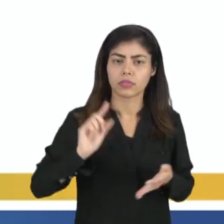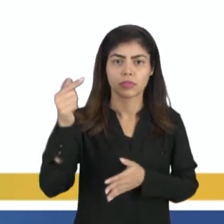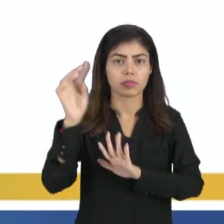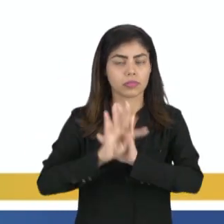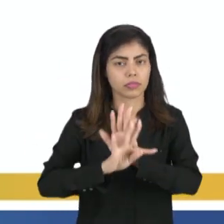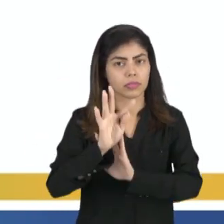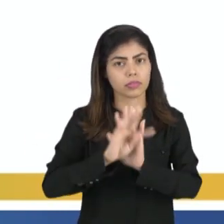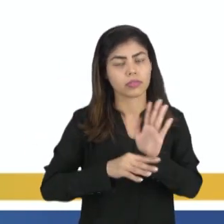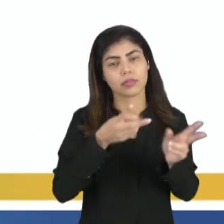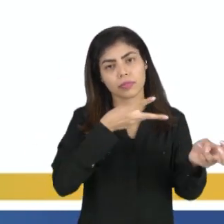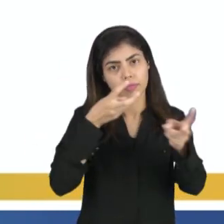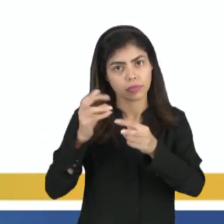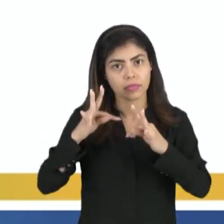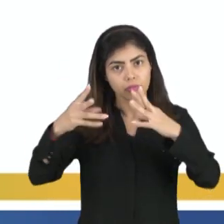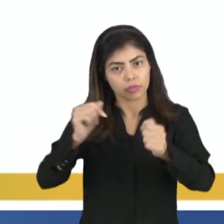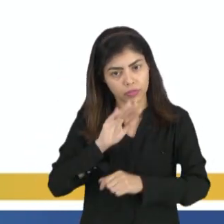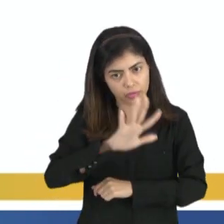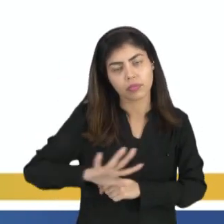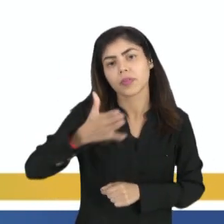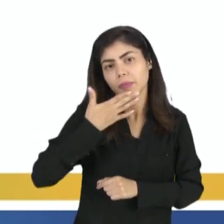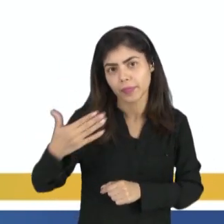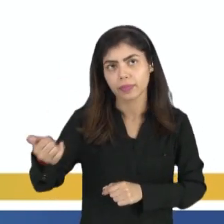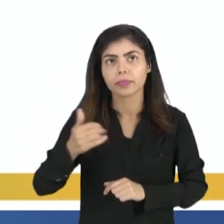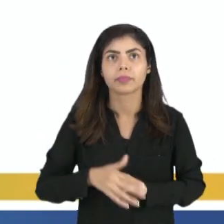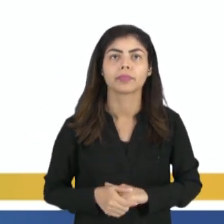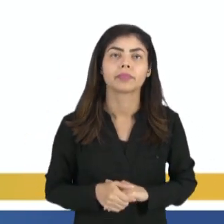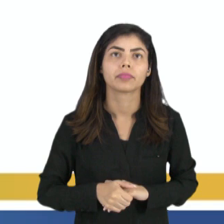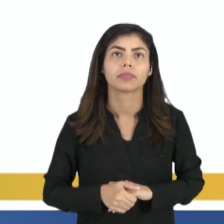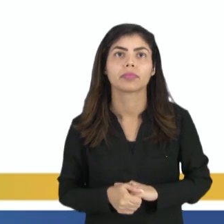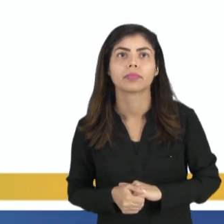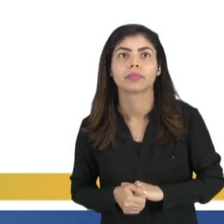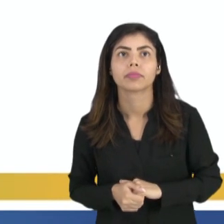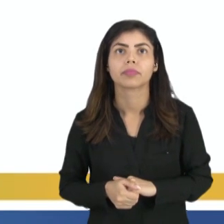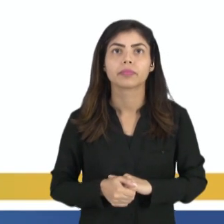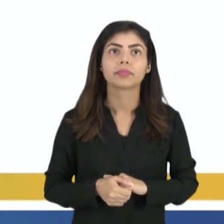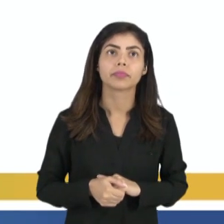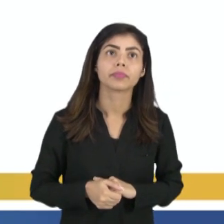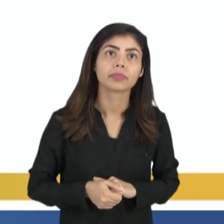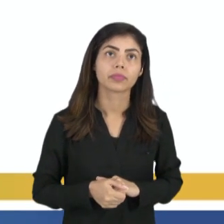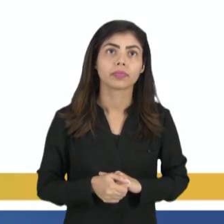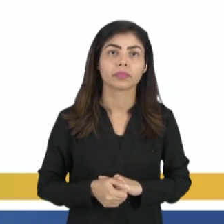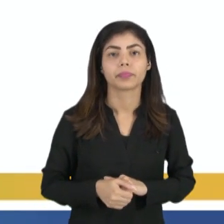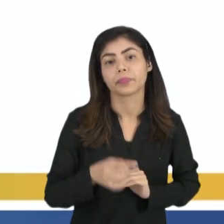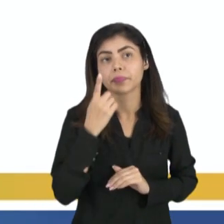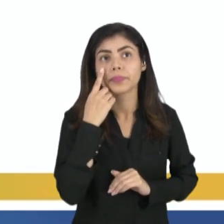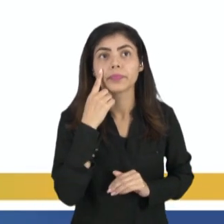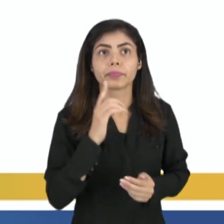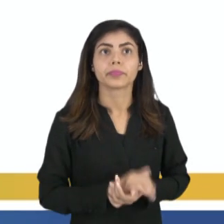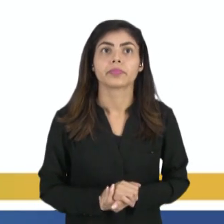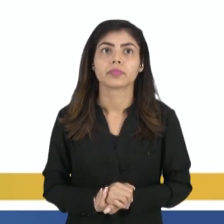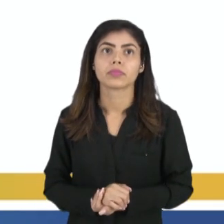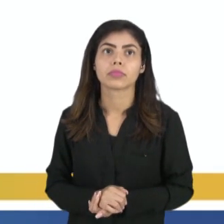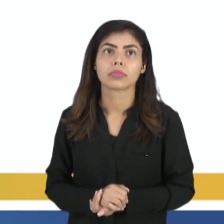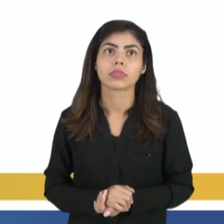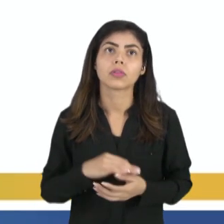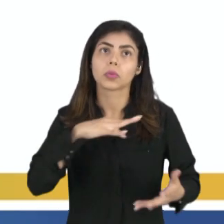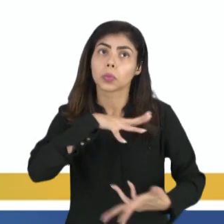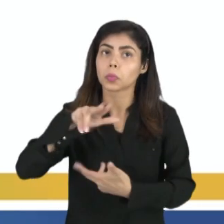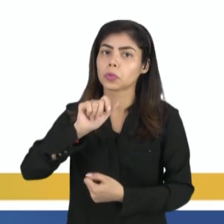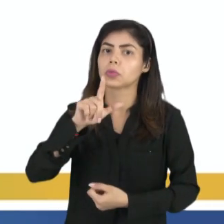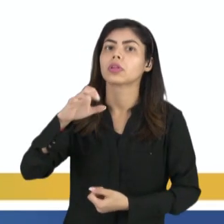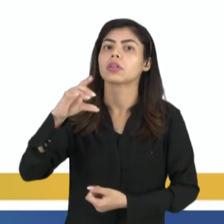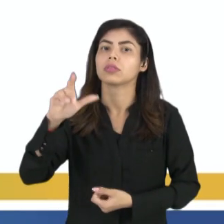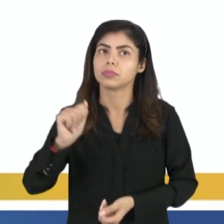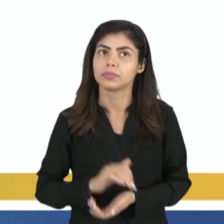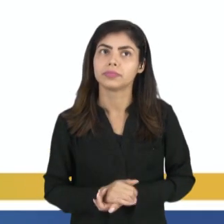leitura de um texto para que você Observe tudo isso melhor vamos lá e olha só o mundo de